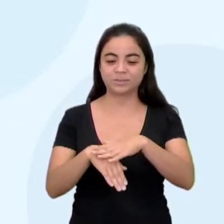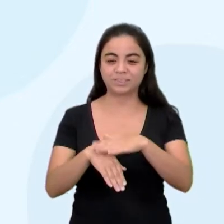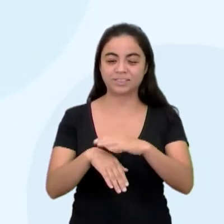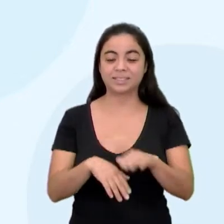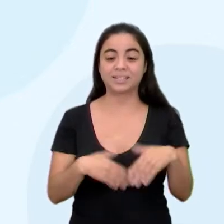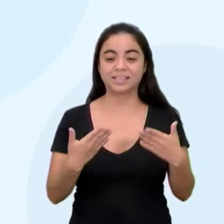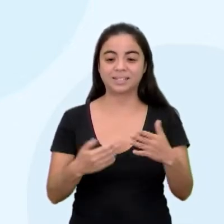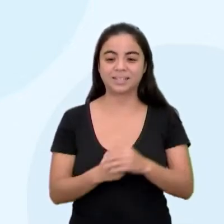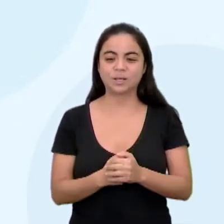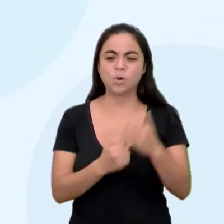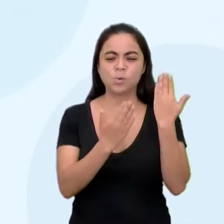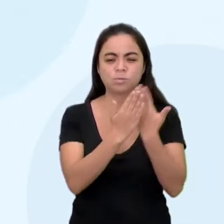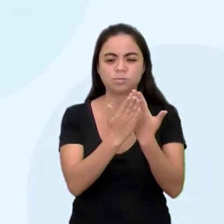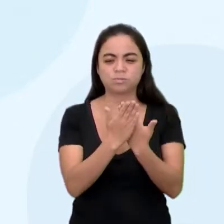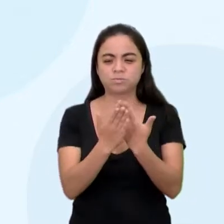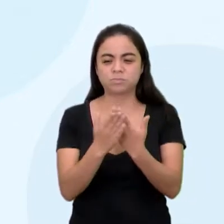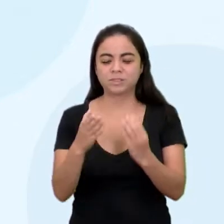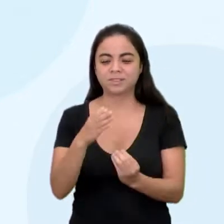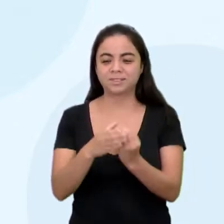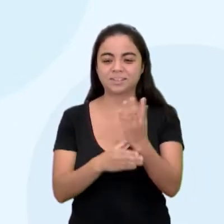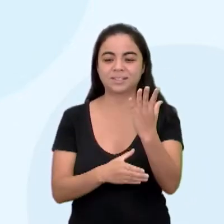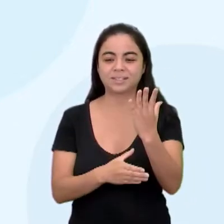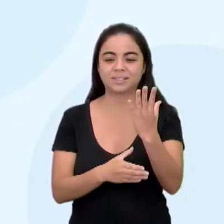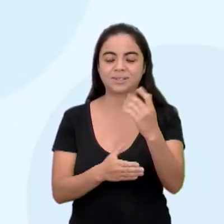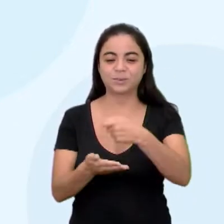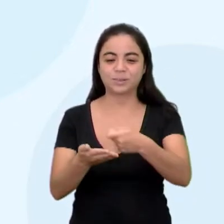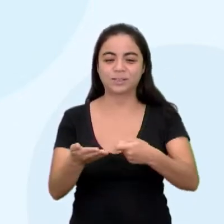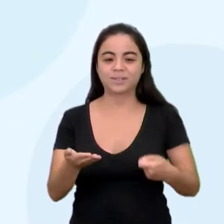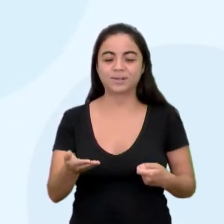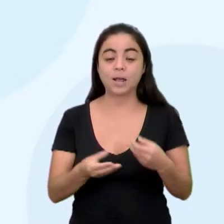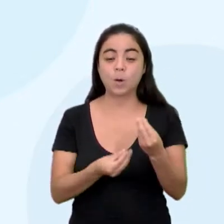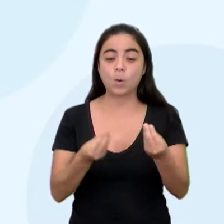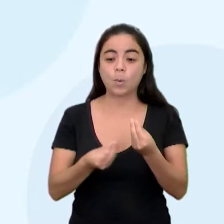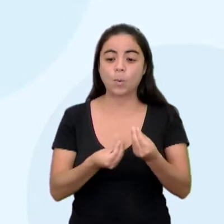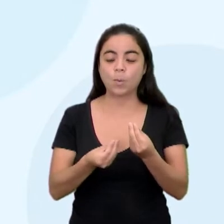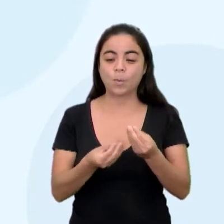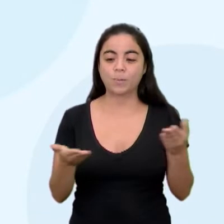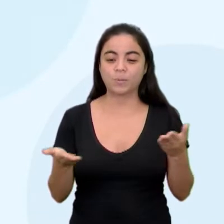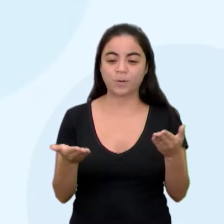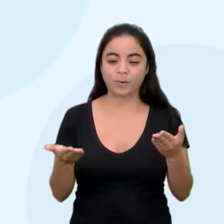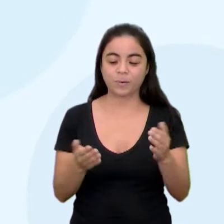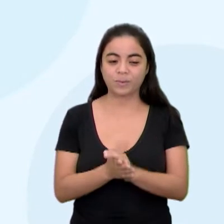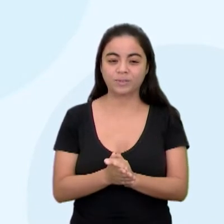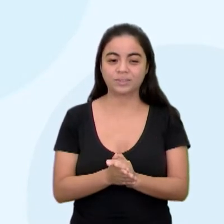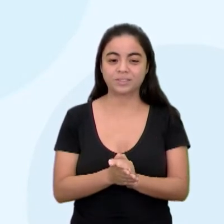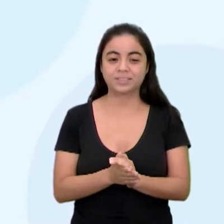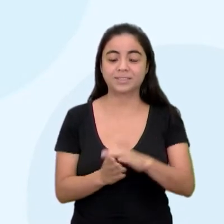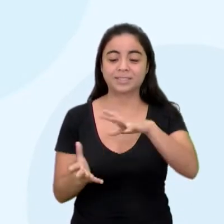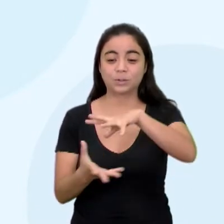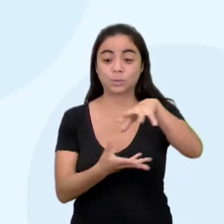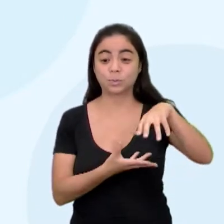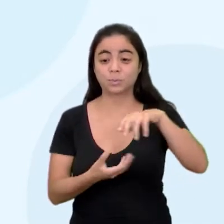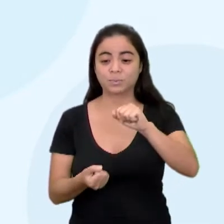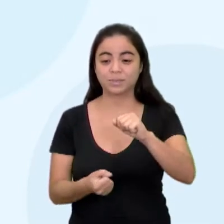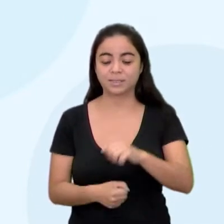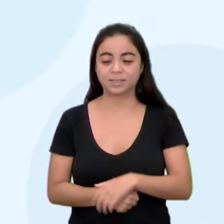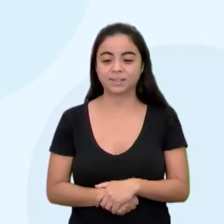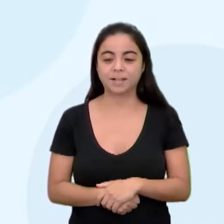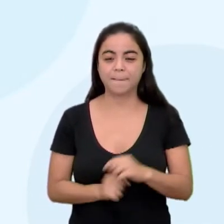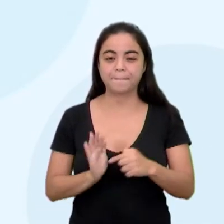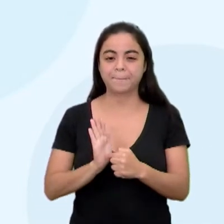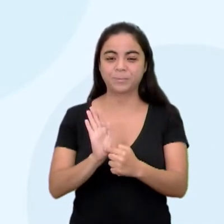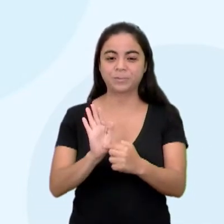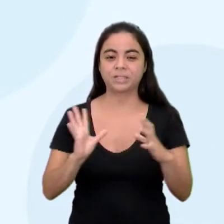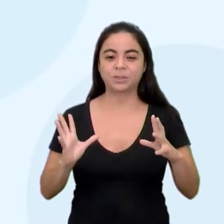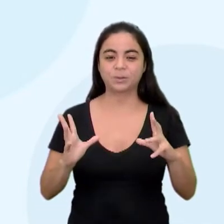pesquisas, fez os estudos, criou um relatório dizendo qual é a atual situação do clima no planeta, né? Mostrando todas